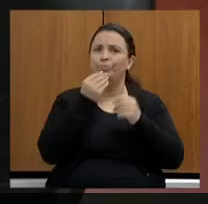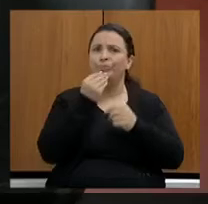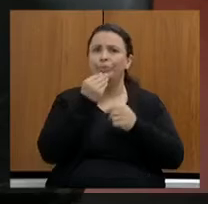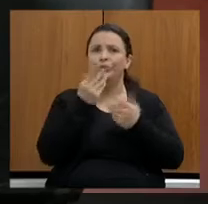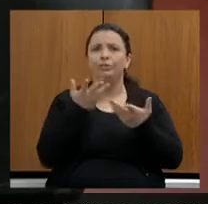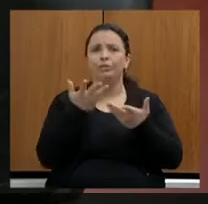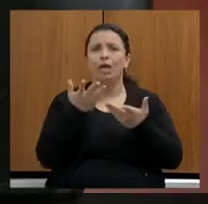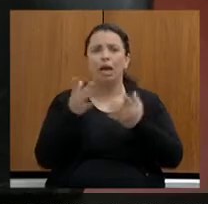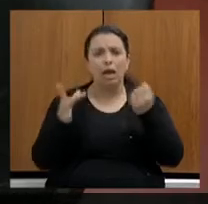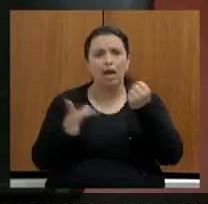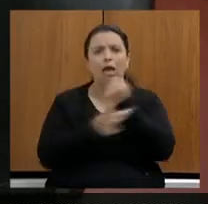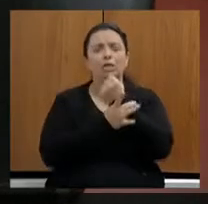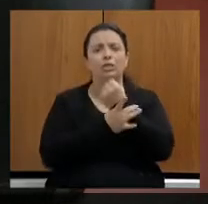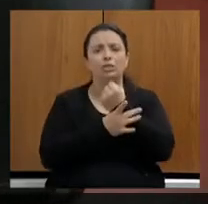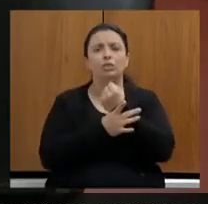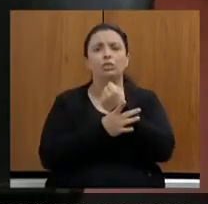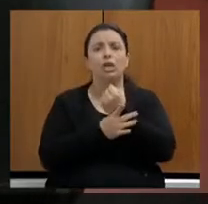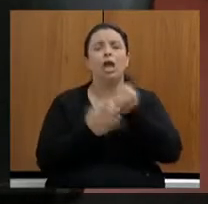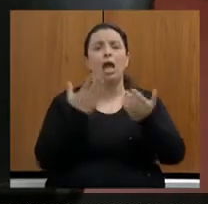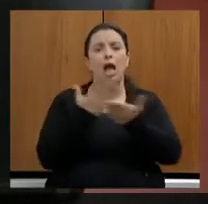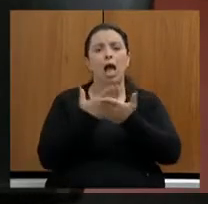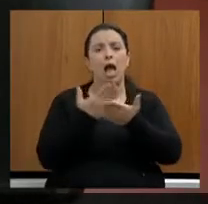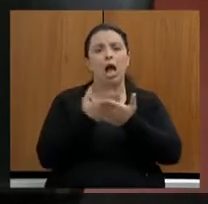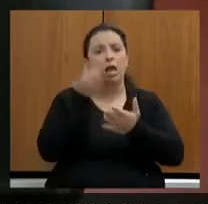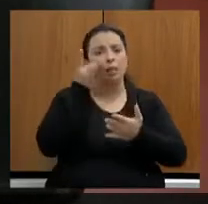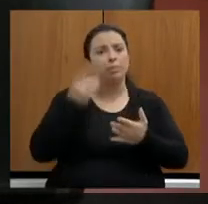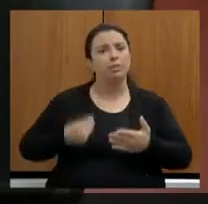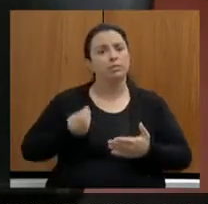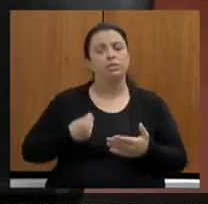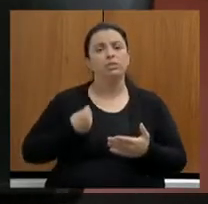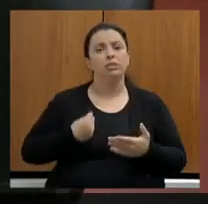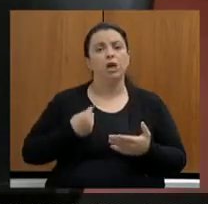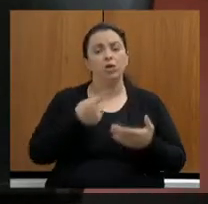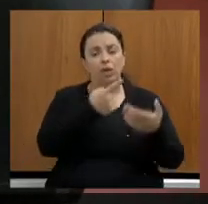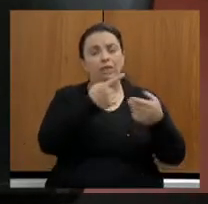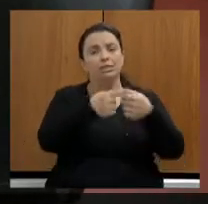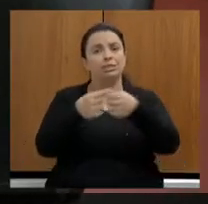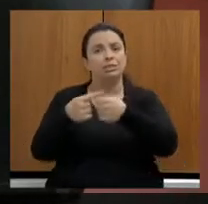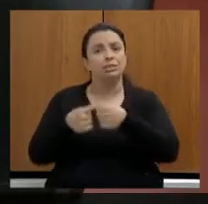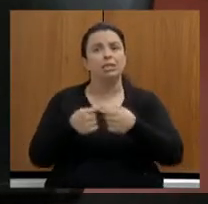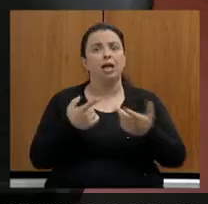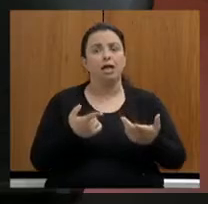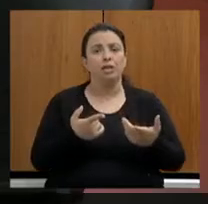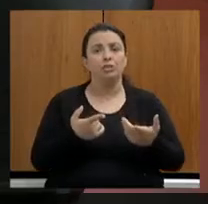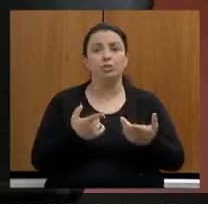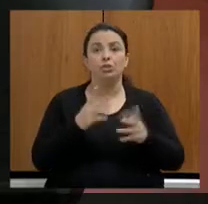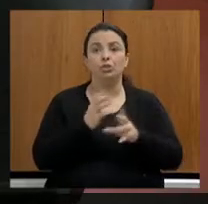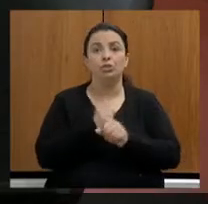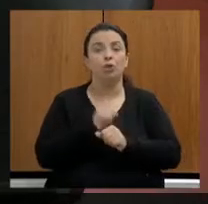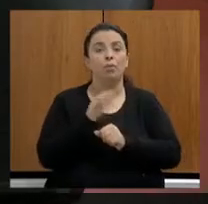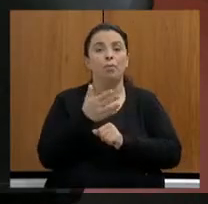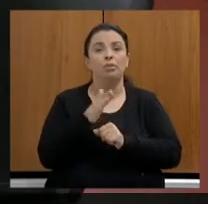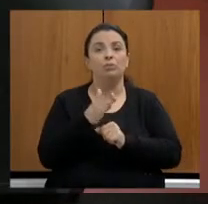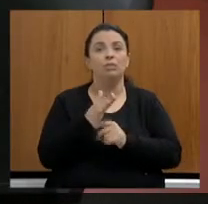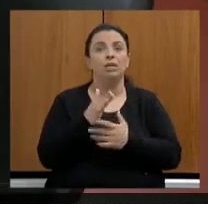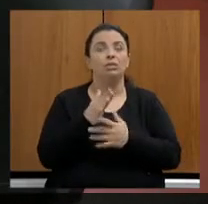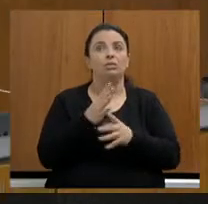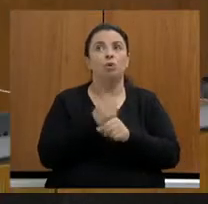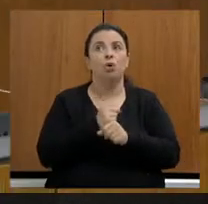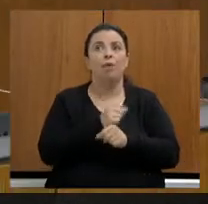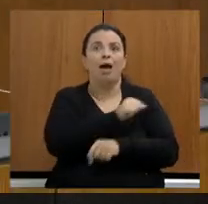atividades presenciais nesses municípios que somam aí apenas pela pelos estudantes da Secretaria de Estado de Educação